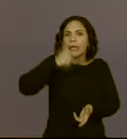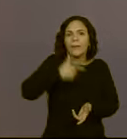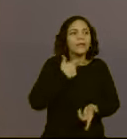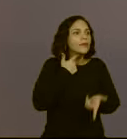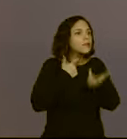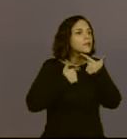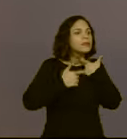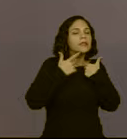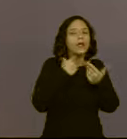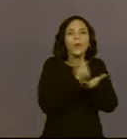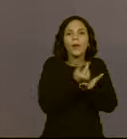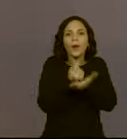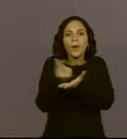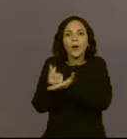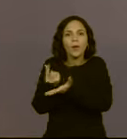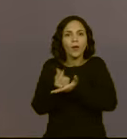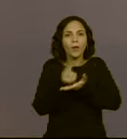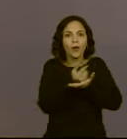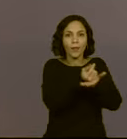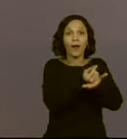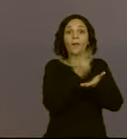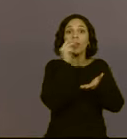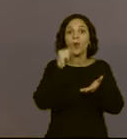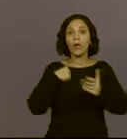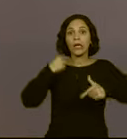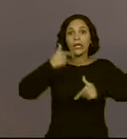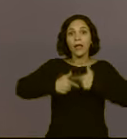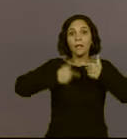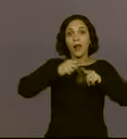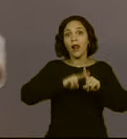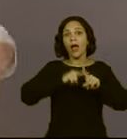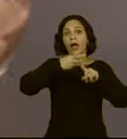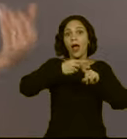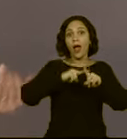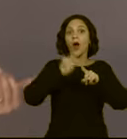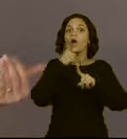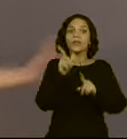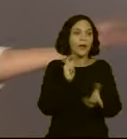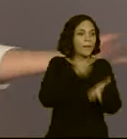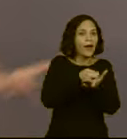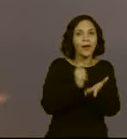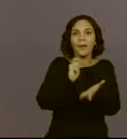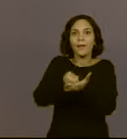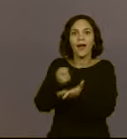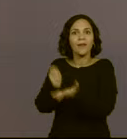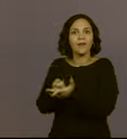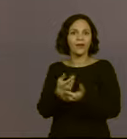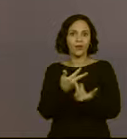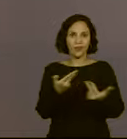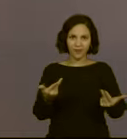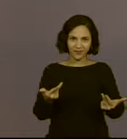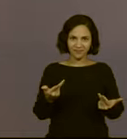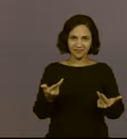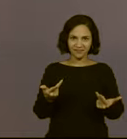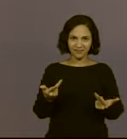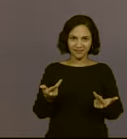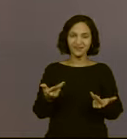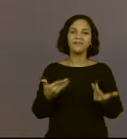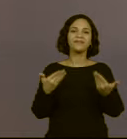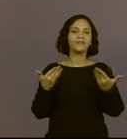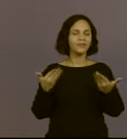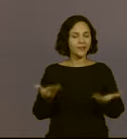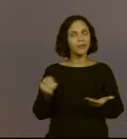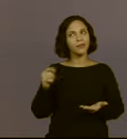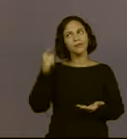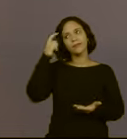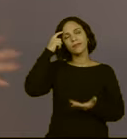desejo de consumo que você tem mais você vai ter que trabalhar para ter o dinheiro para comprar aquilo então essa ela